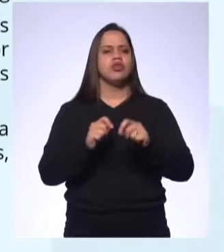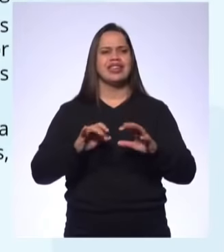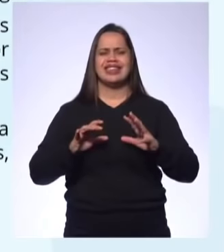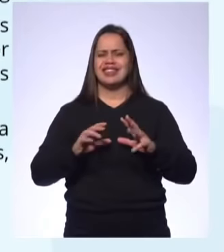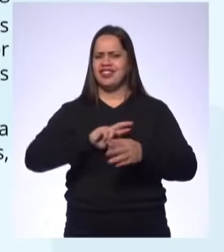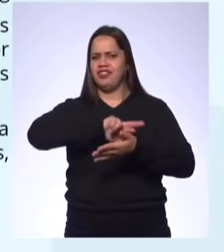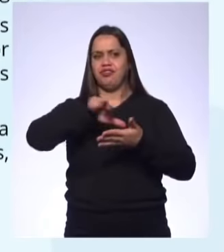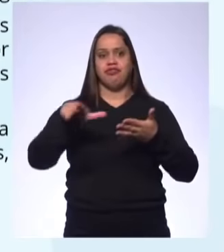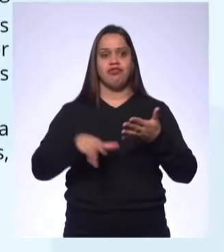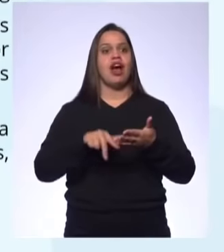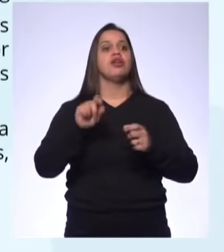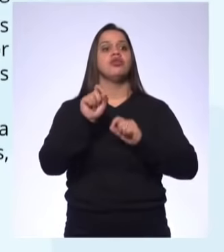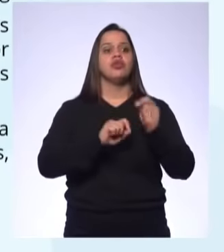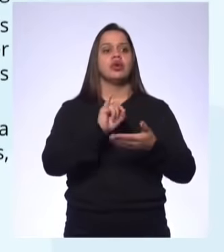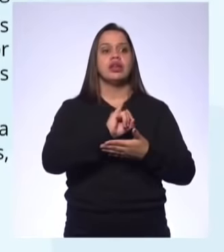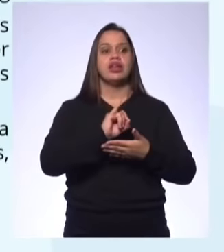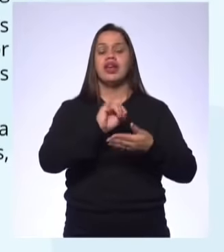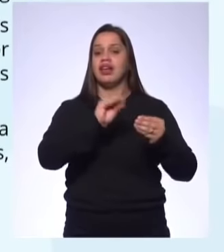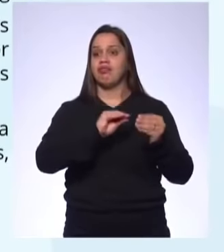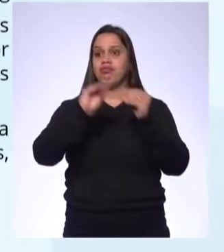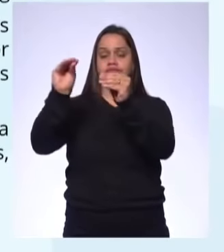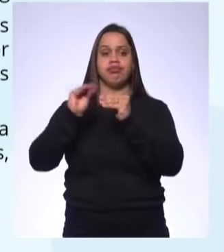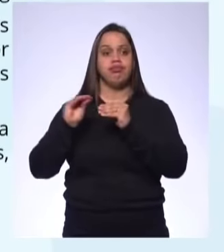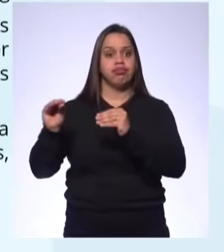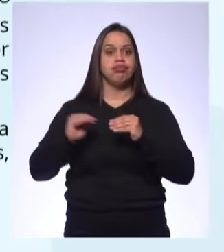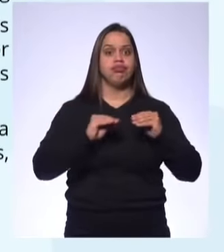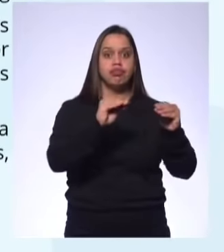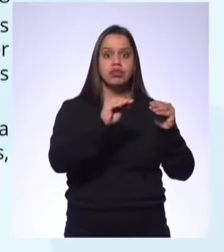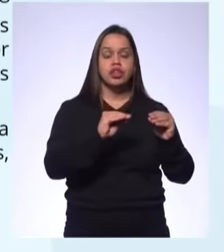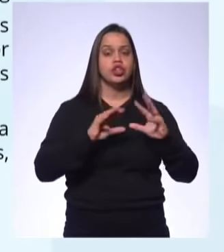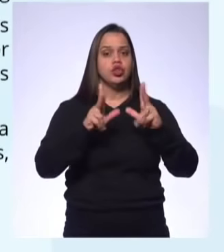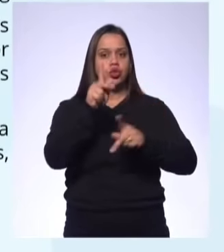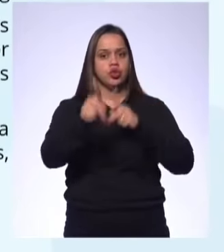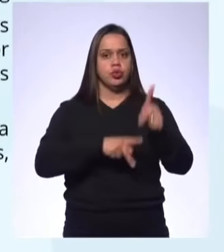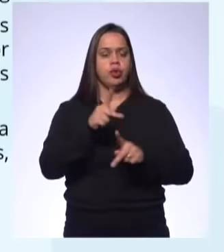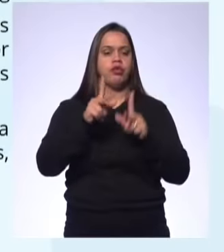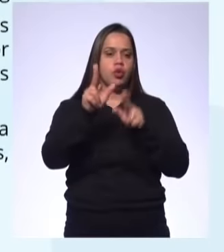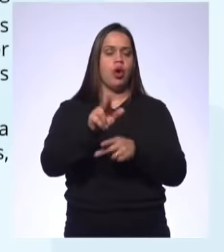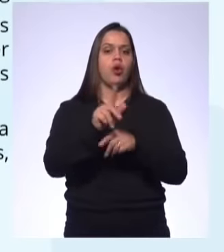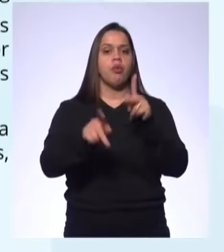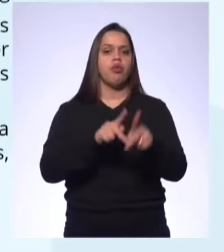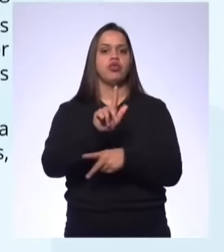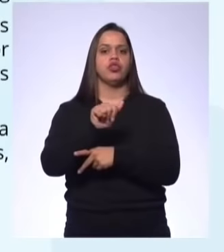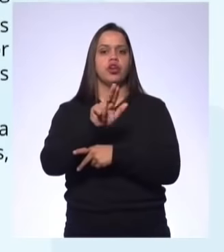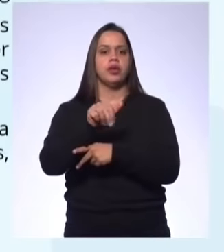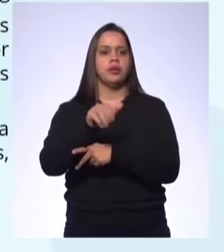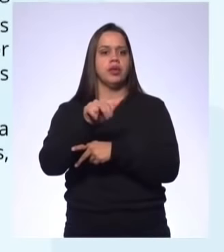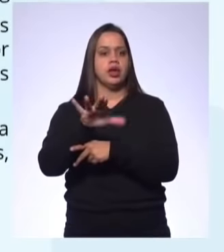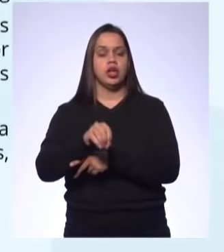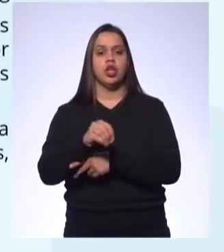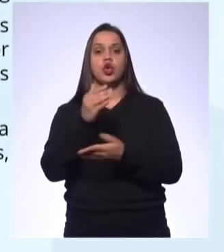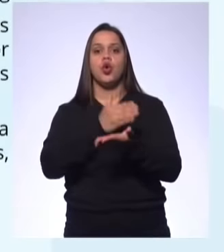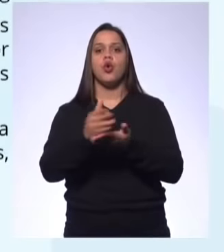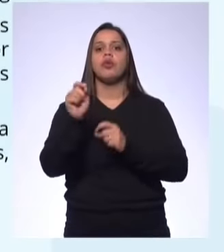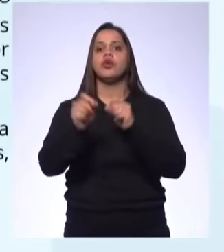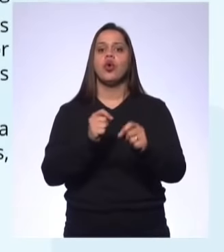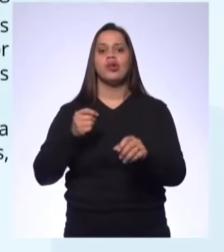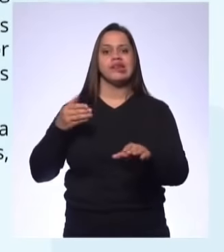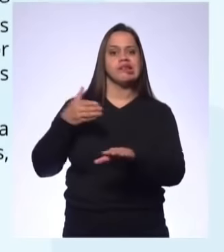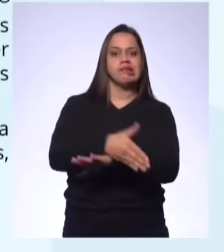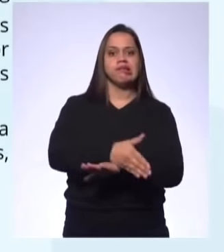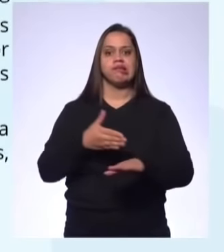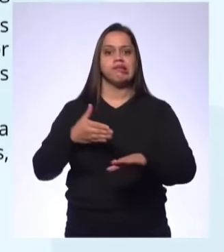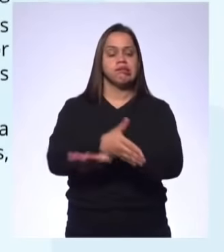povos estrangeiros, como os germânicos, que passaram a invadir o território romano